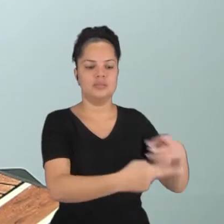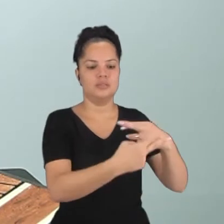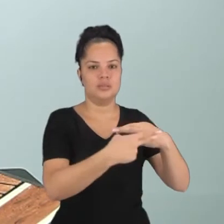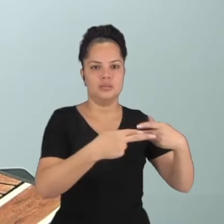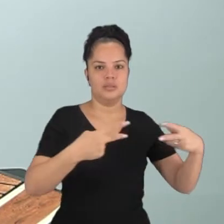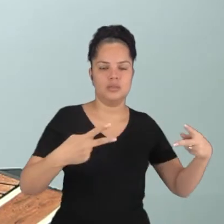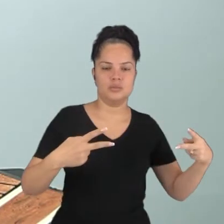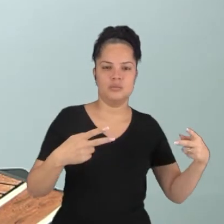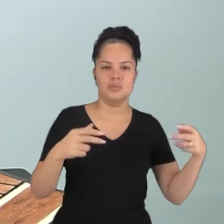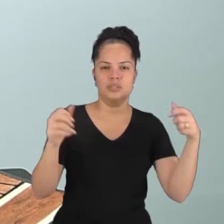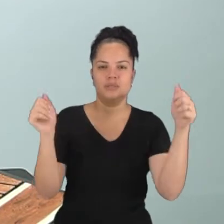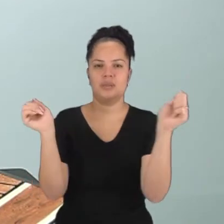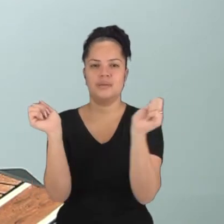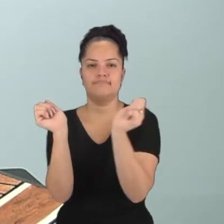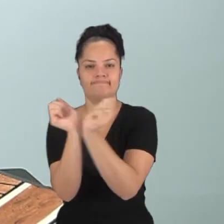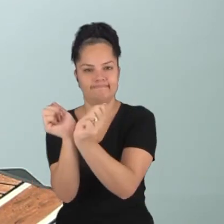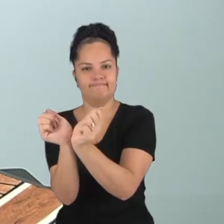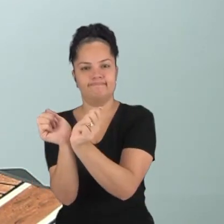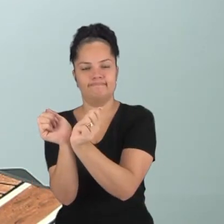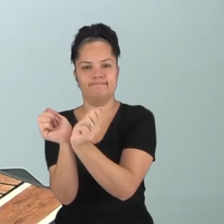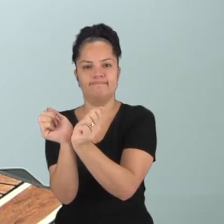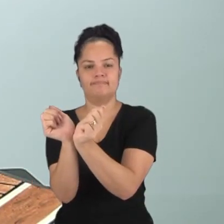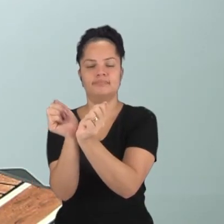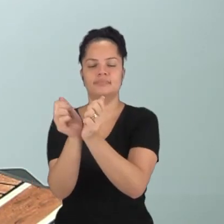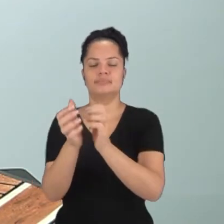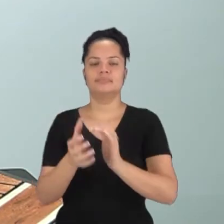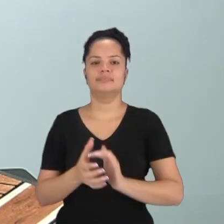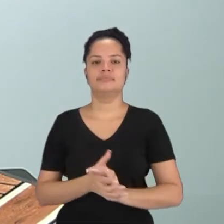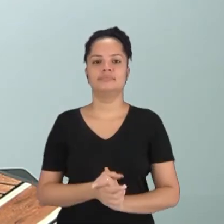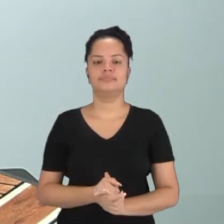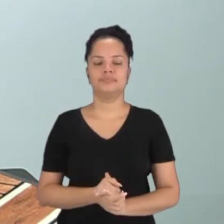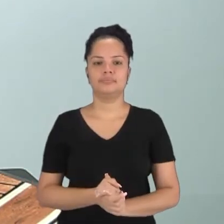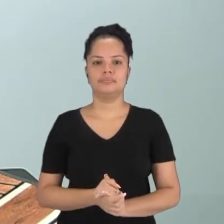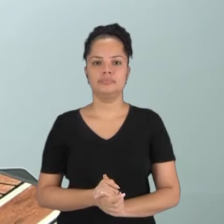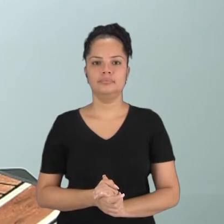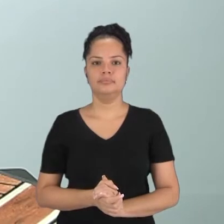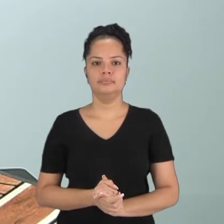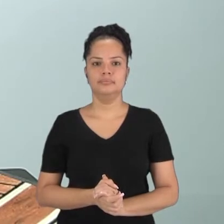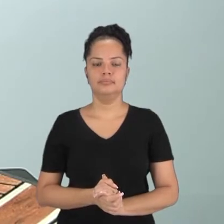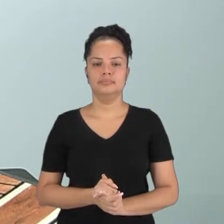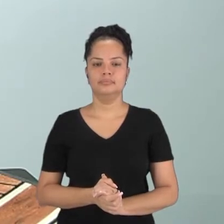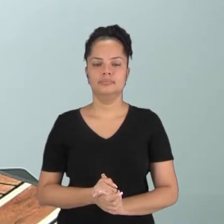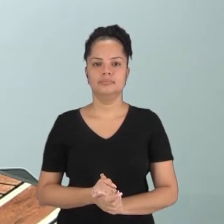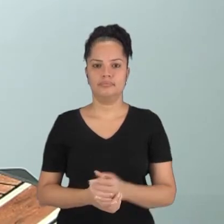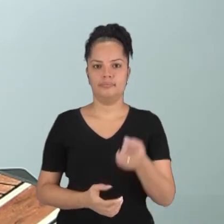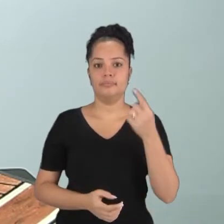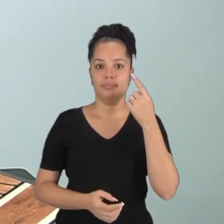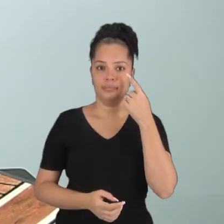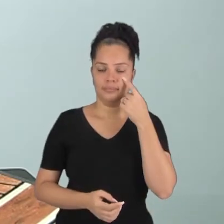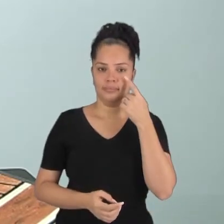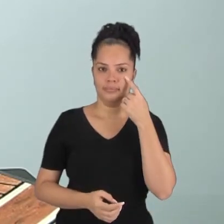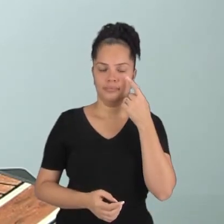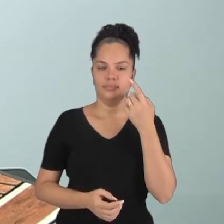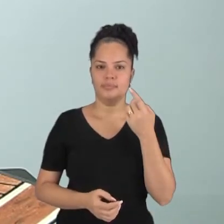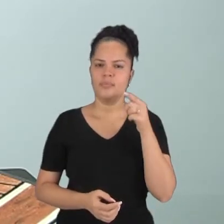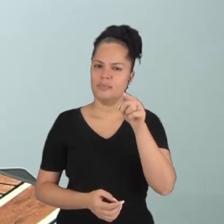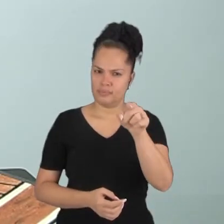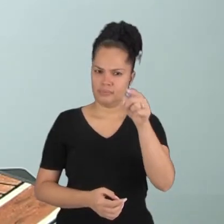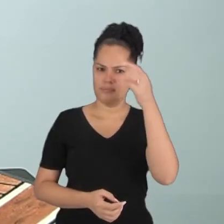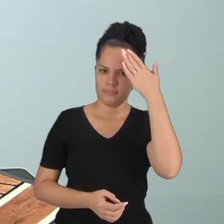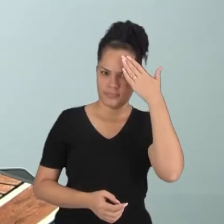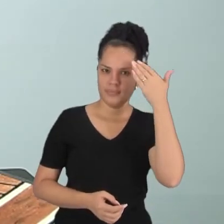né, a um trabalho escravo, certinho? Então, Vejam aqui. Você